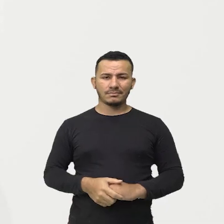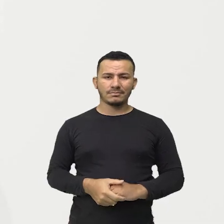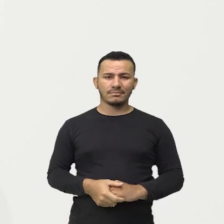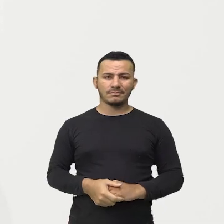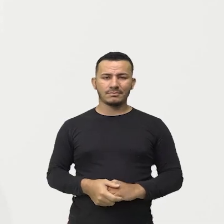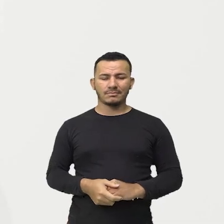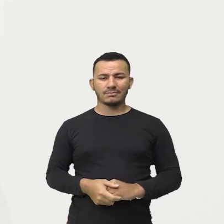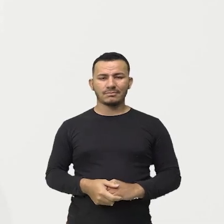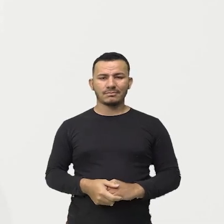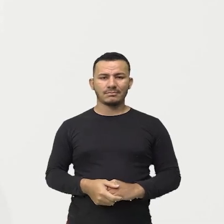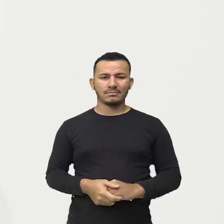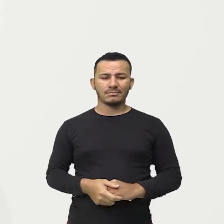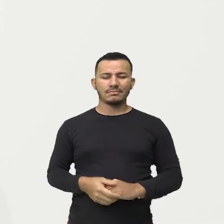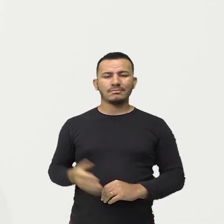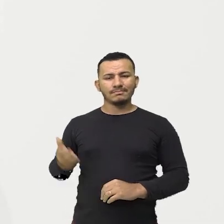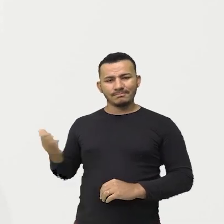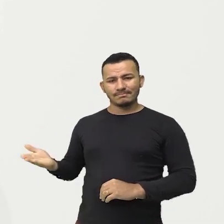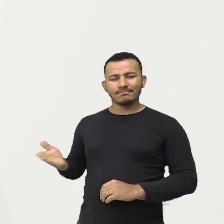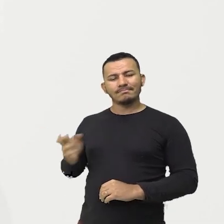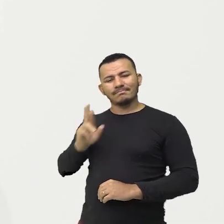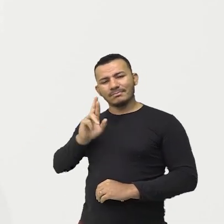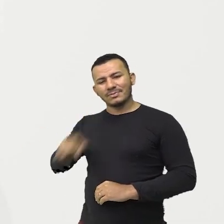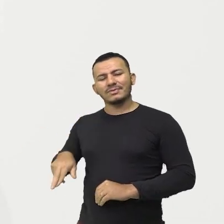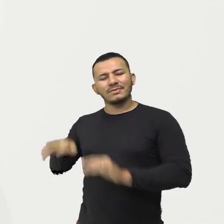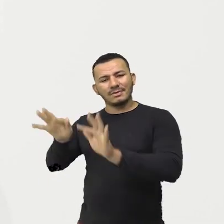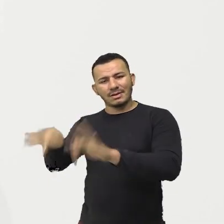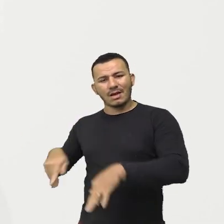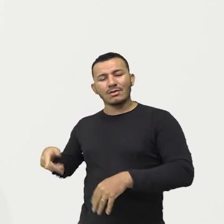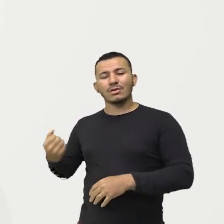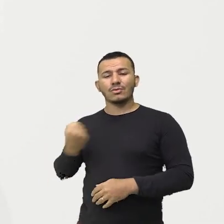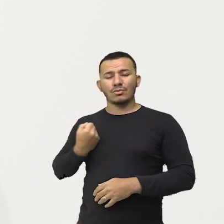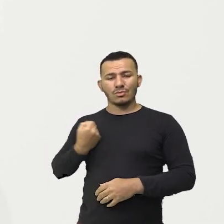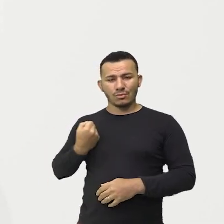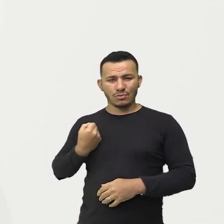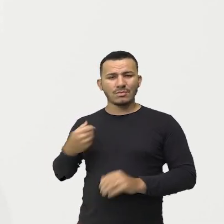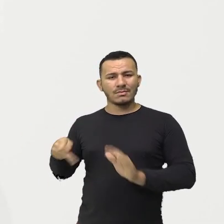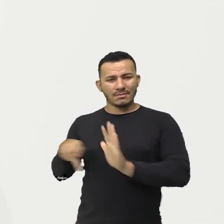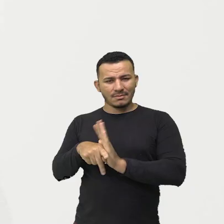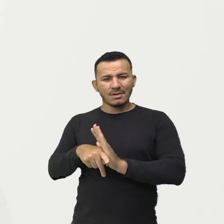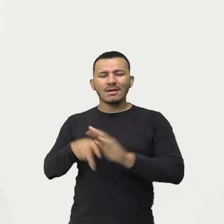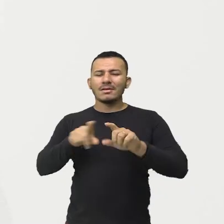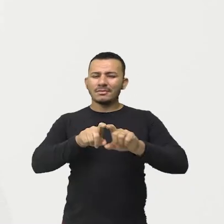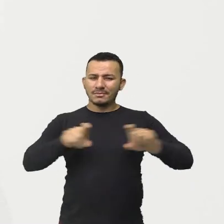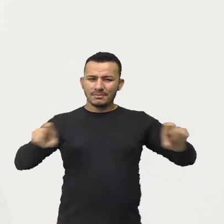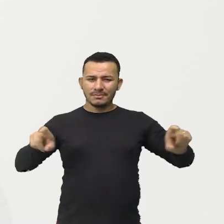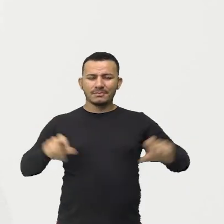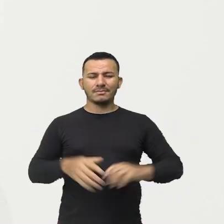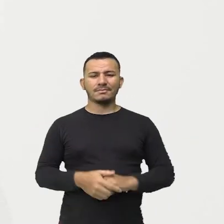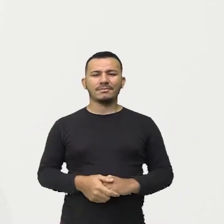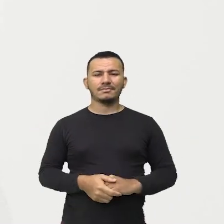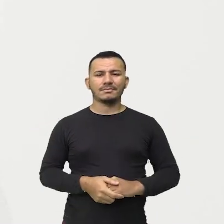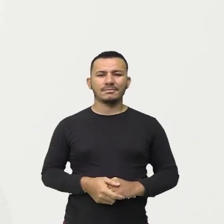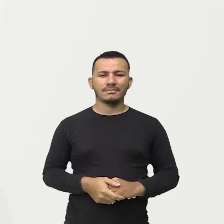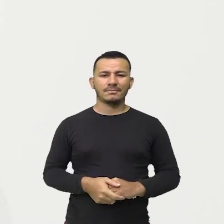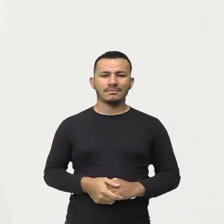16. Pronto, chegamos então no valor numérico dessa